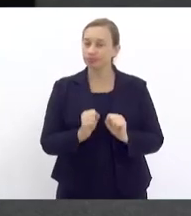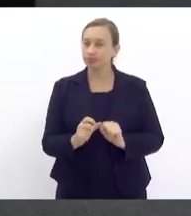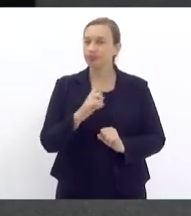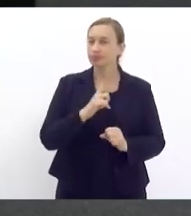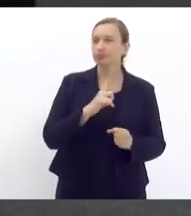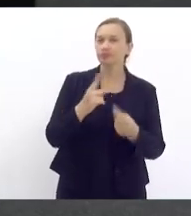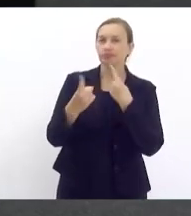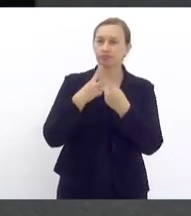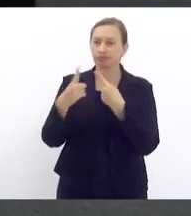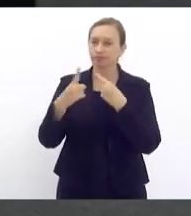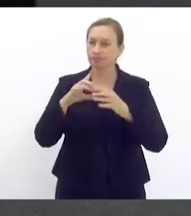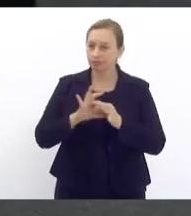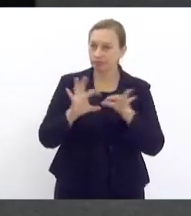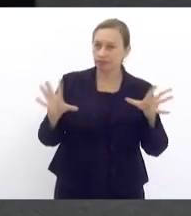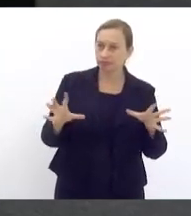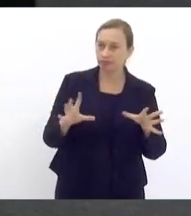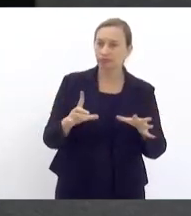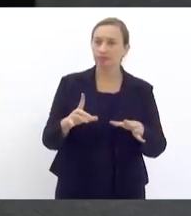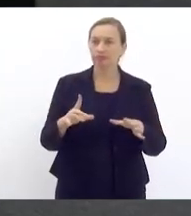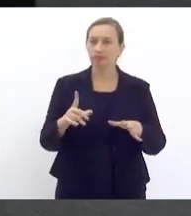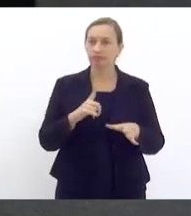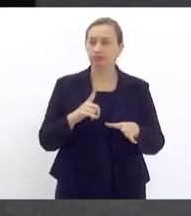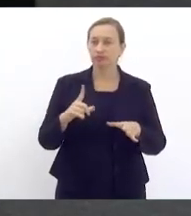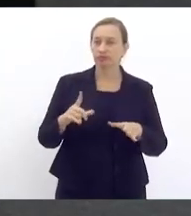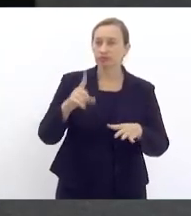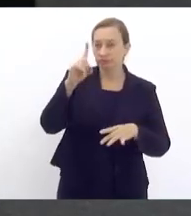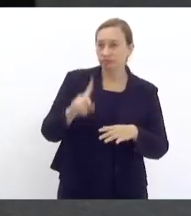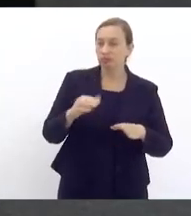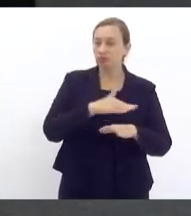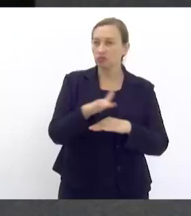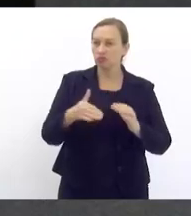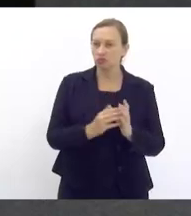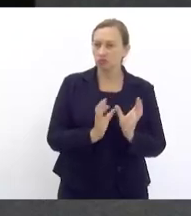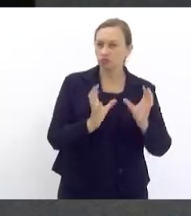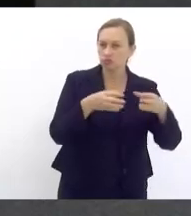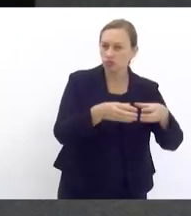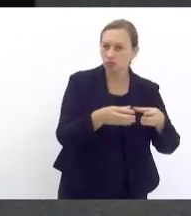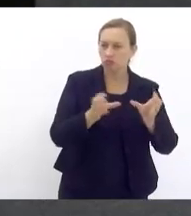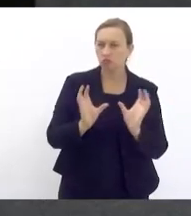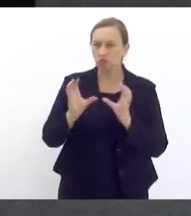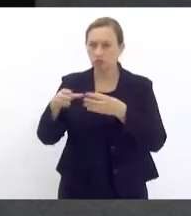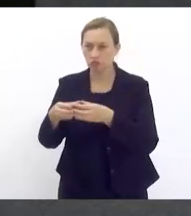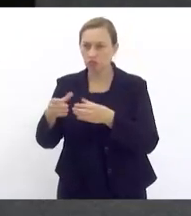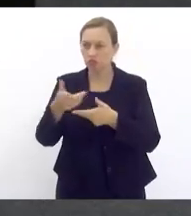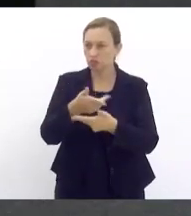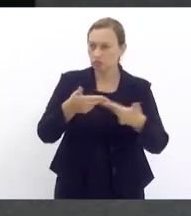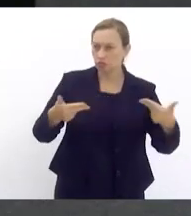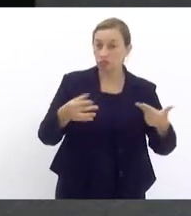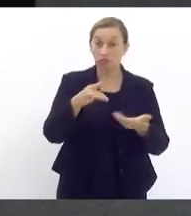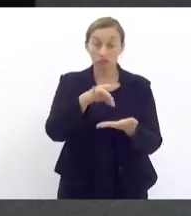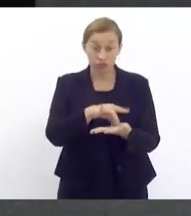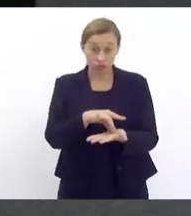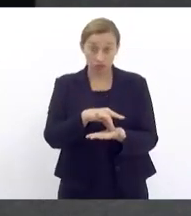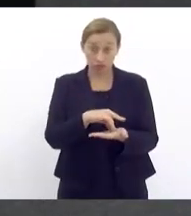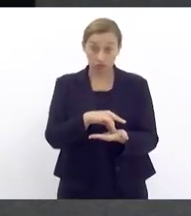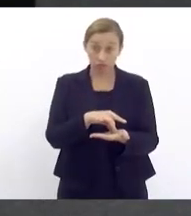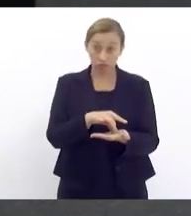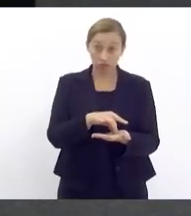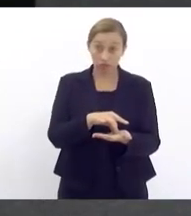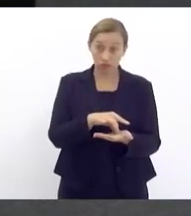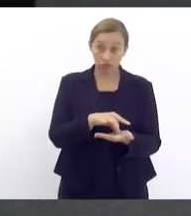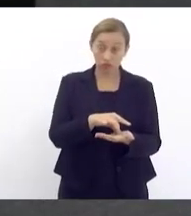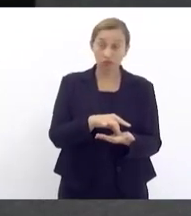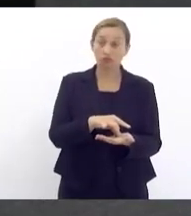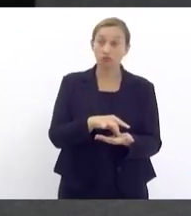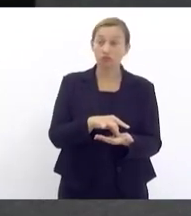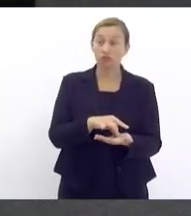grau de autonomia para garantir que todos os grupos as regiões e as diversas realidades que compõem no